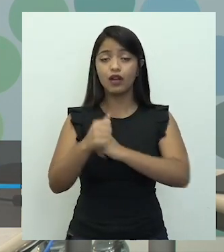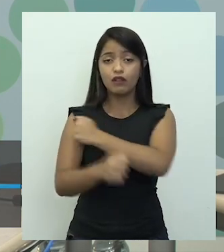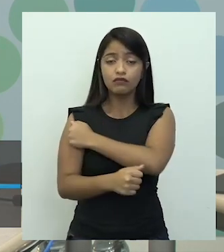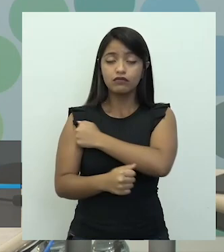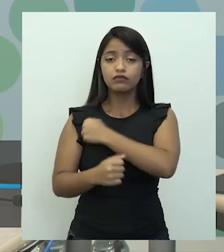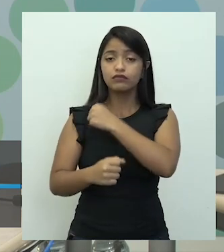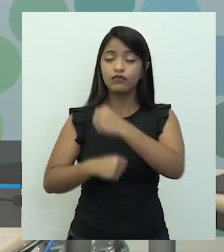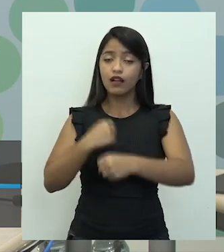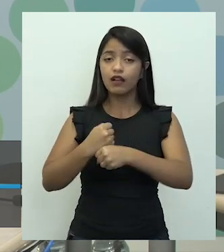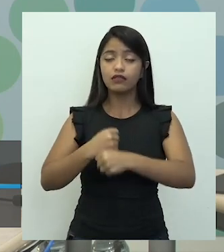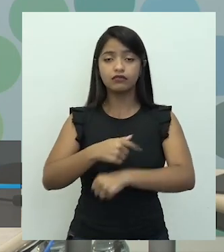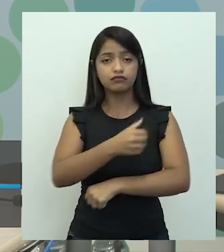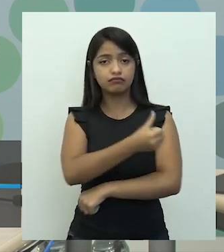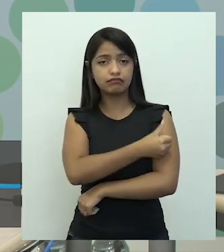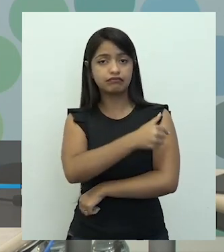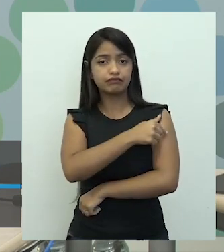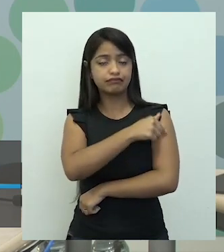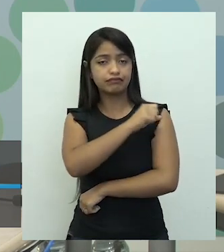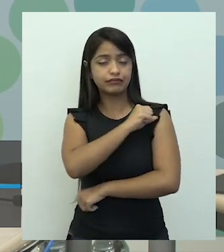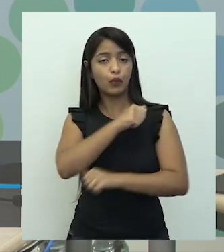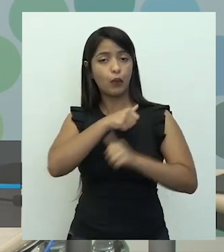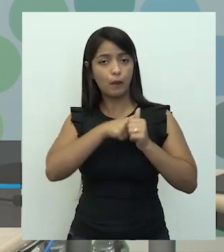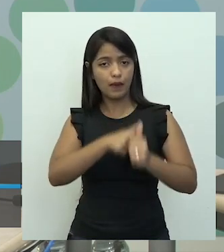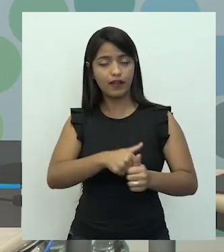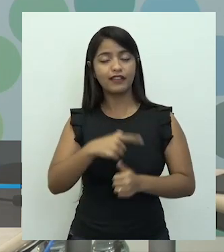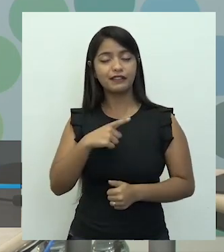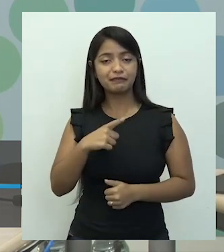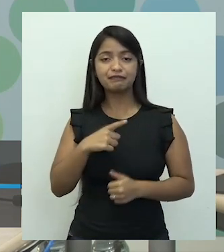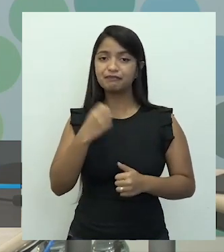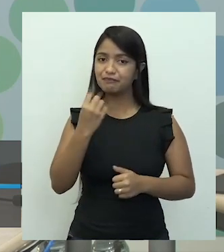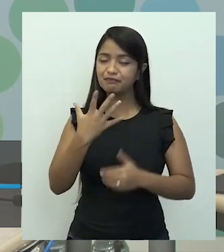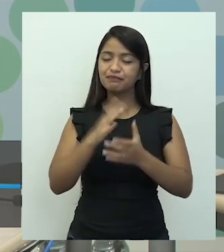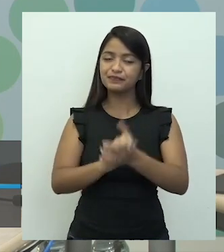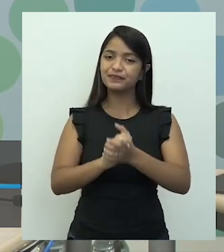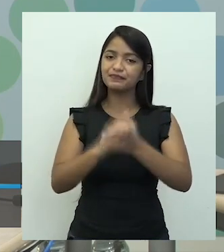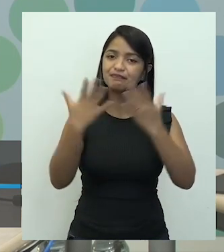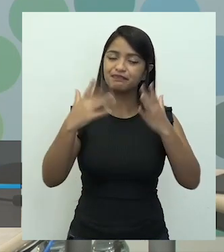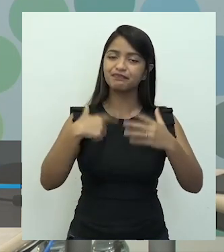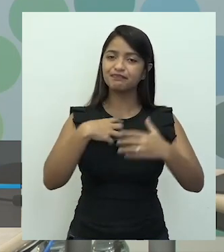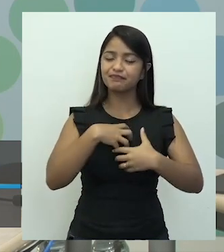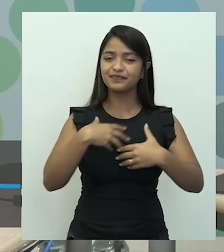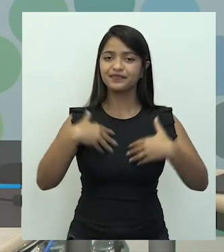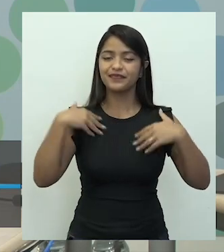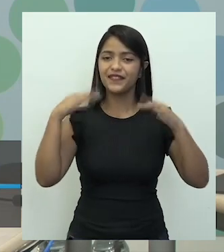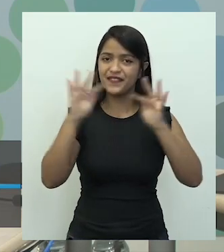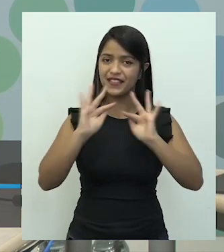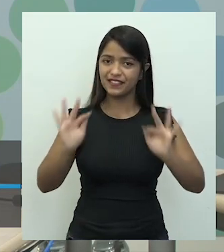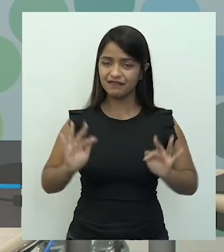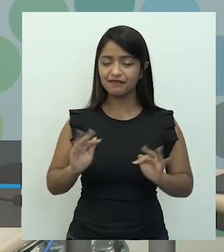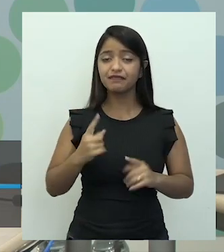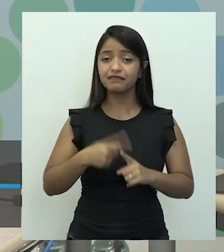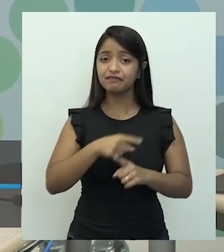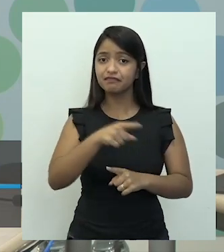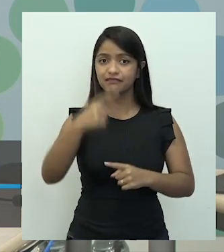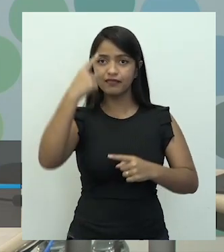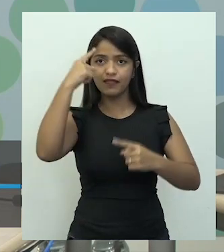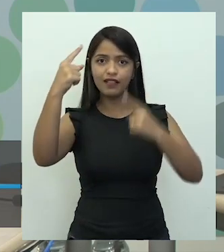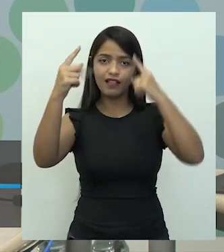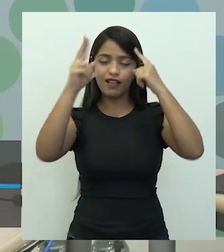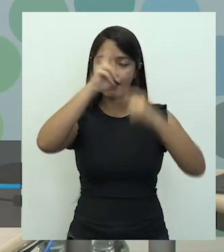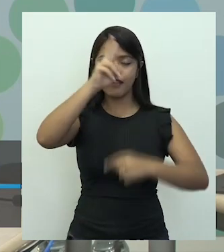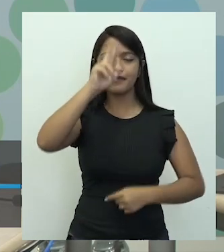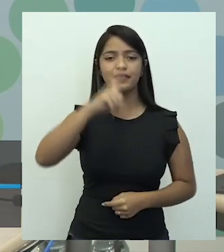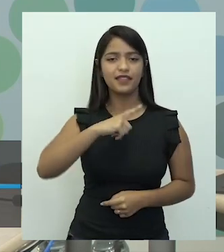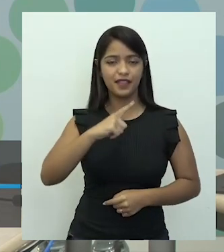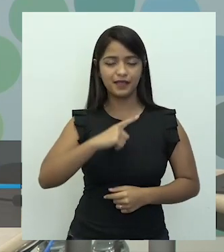decorrer das séries que ele vai passando. Mas isso é muito bom, parabéns, fico feliz aí, porque realmente, né? Eles estão lembrando bastante. Exatamente, estão lembrando. Então,